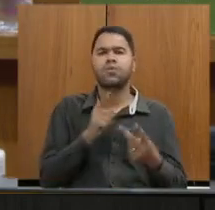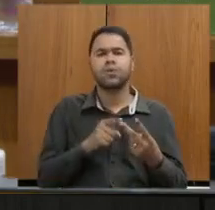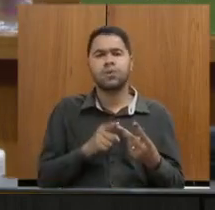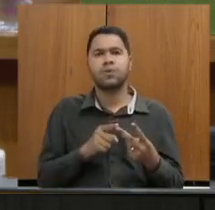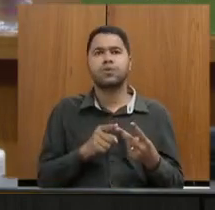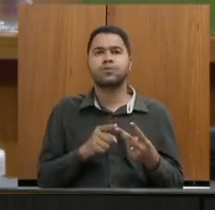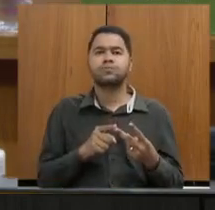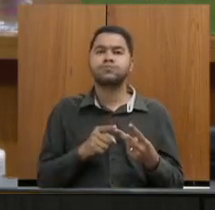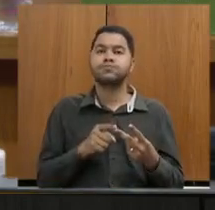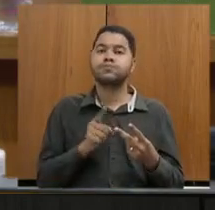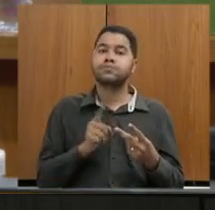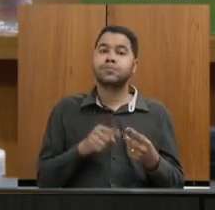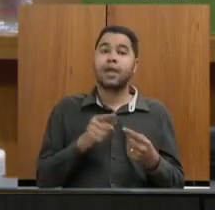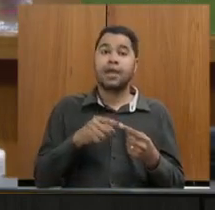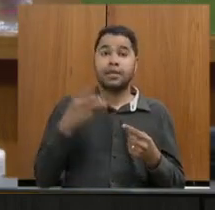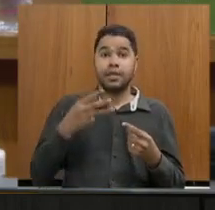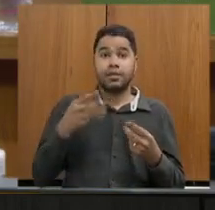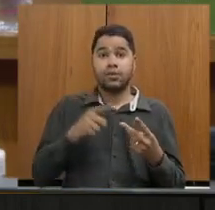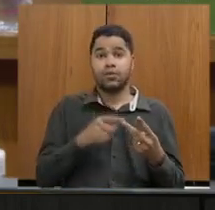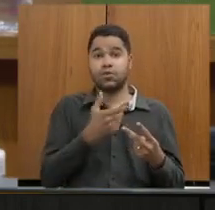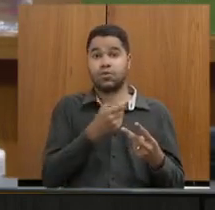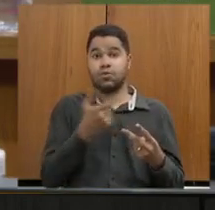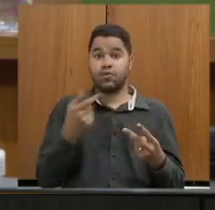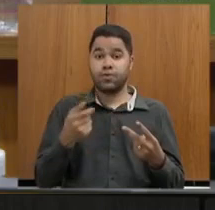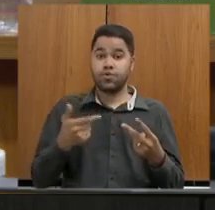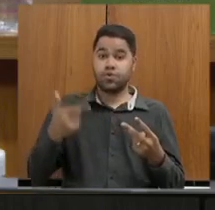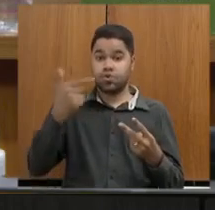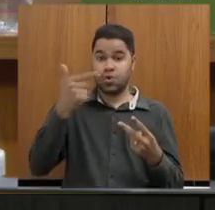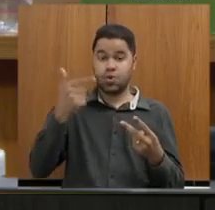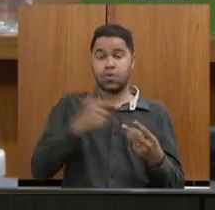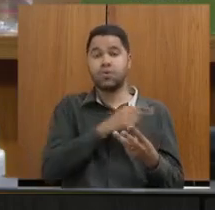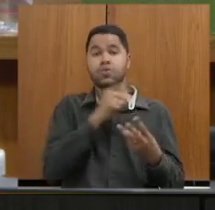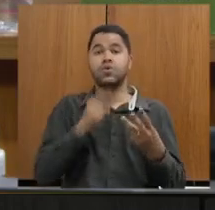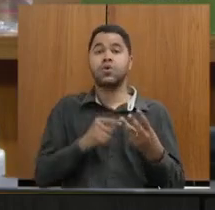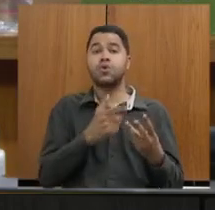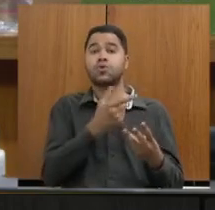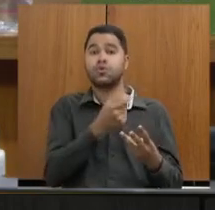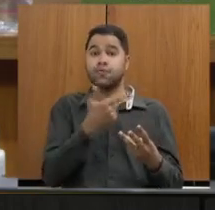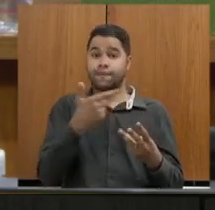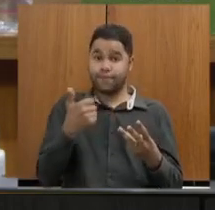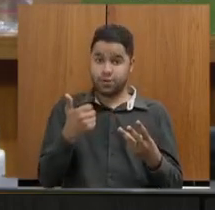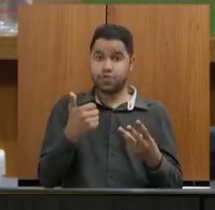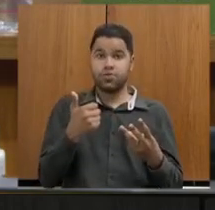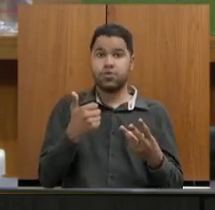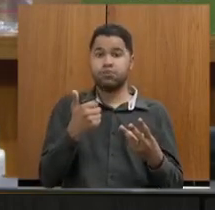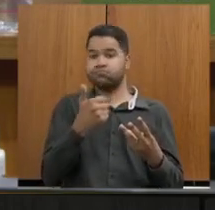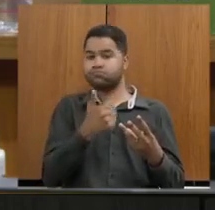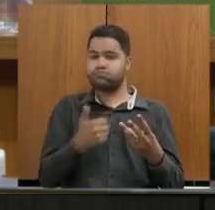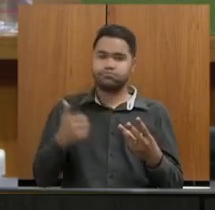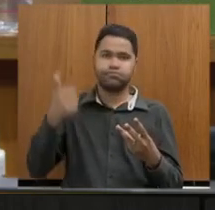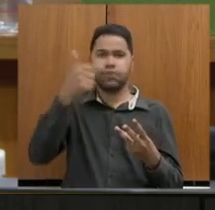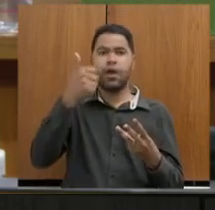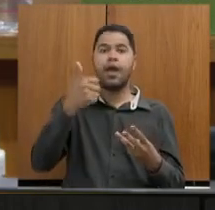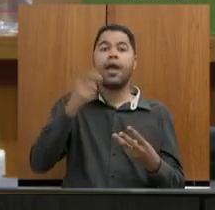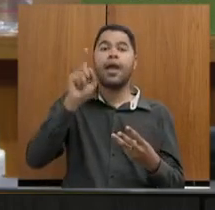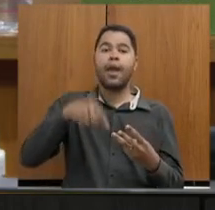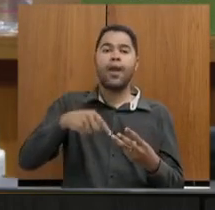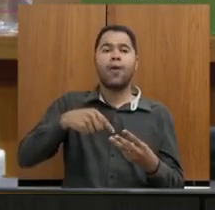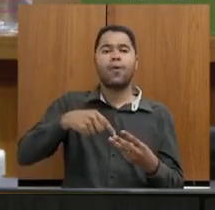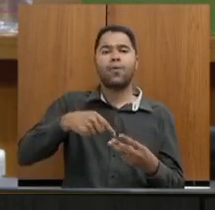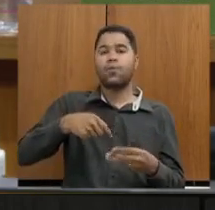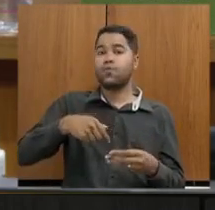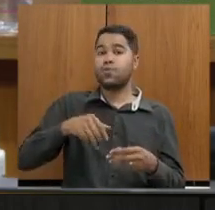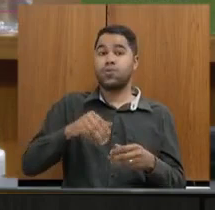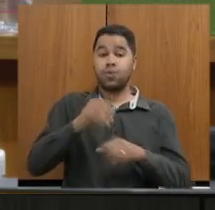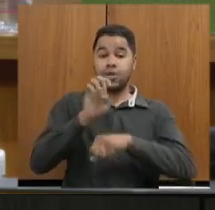2019/2010 éramos o terceiro 2020 fomos para o segundo lugar e agora os 2021 o estado mais seguro do Brasil e a gente